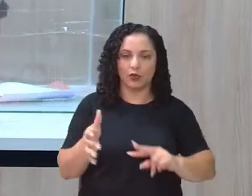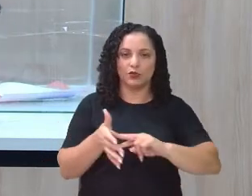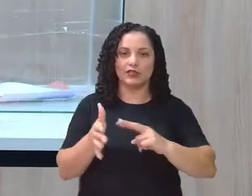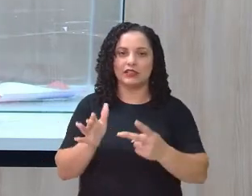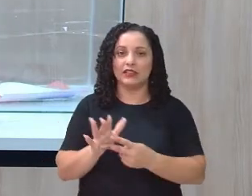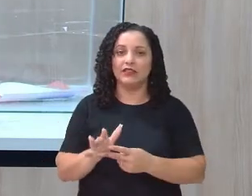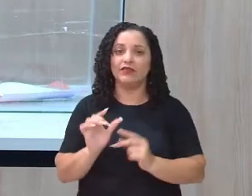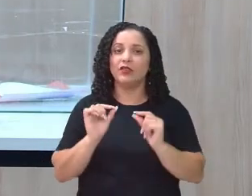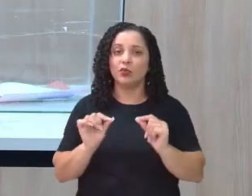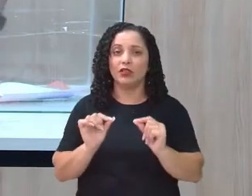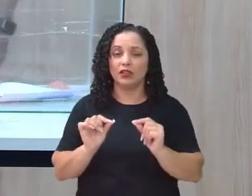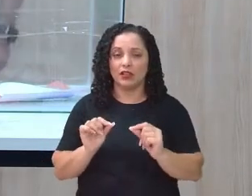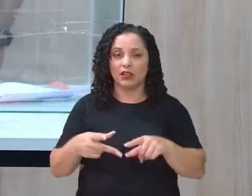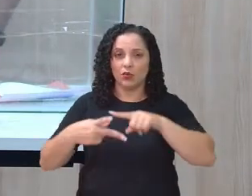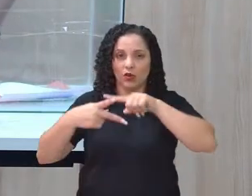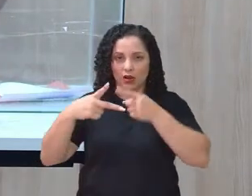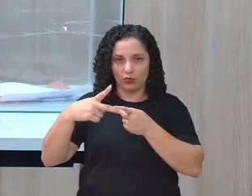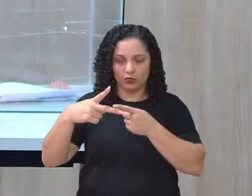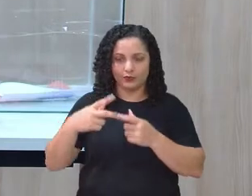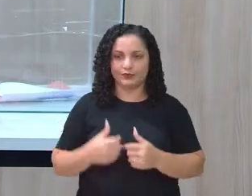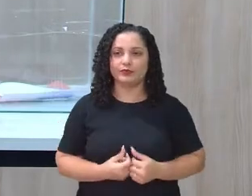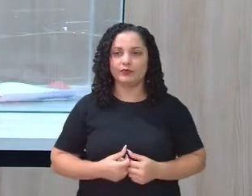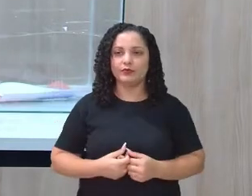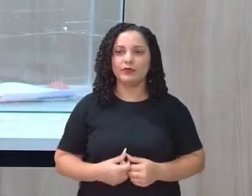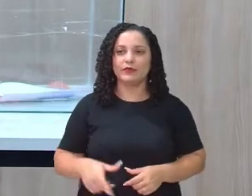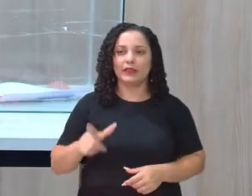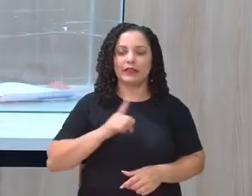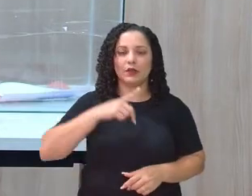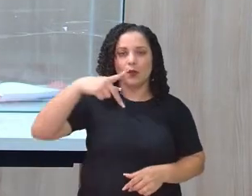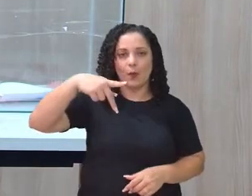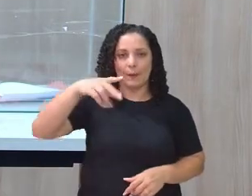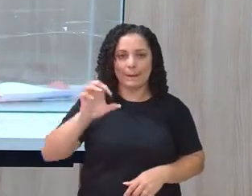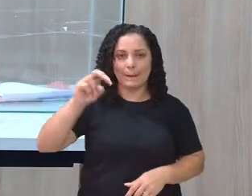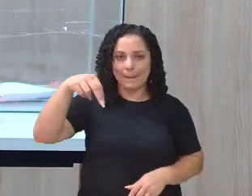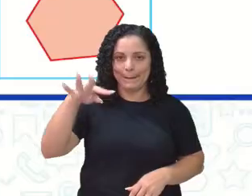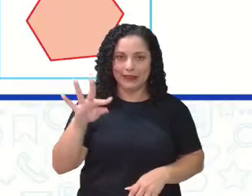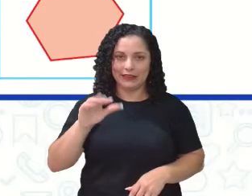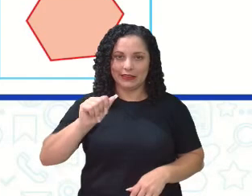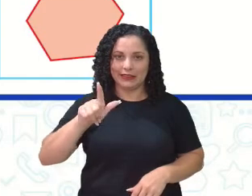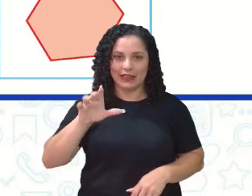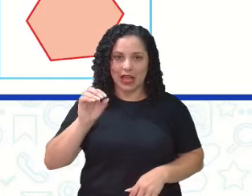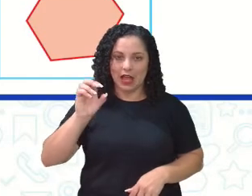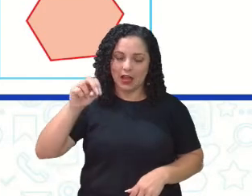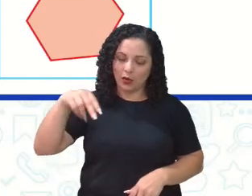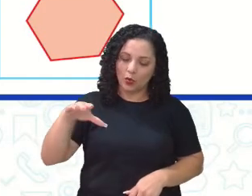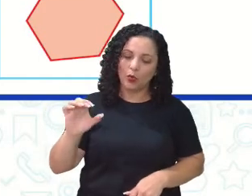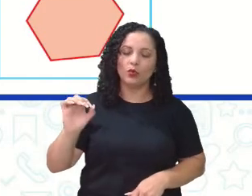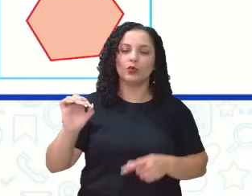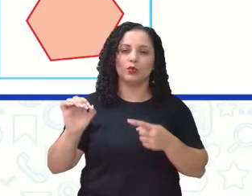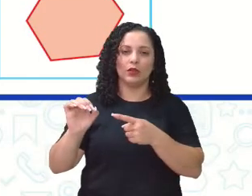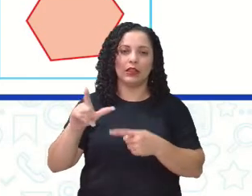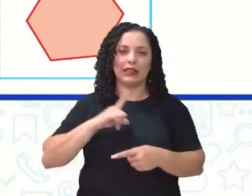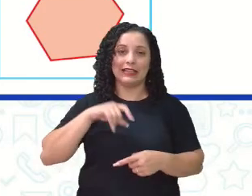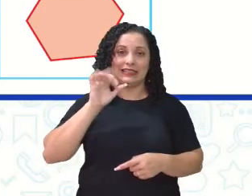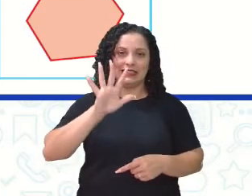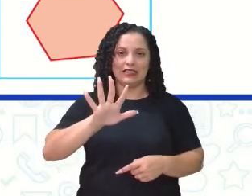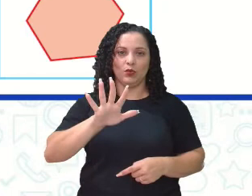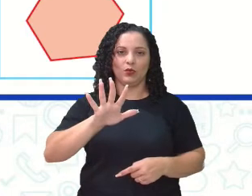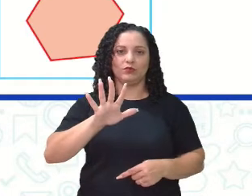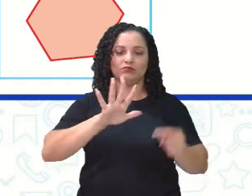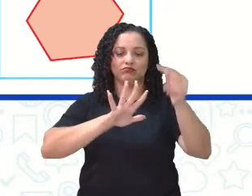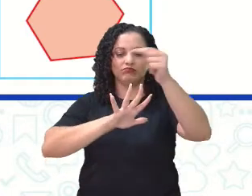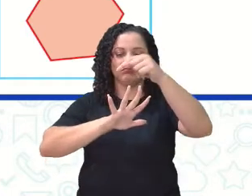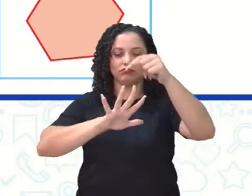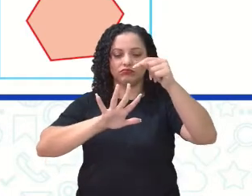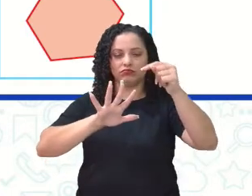ângulos, certo? Então, a gente tem aqui o pentágono, que é um polígono que tem 5 ângulos,